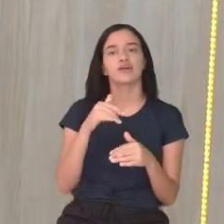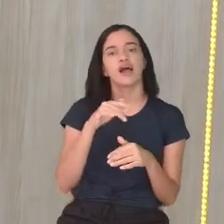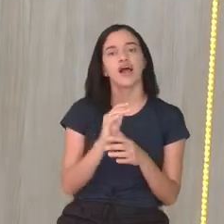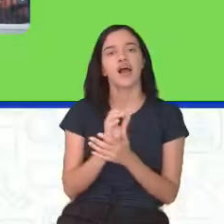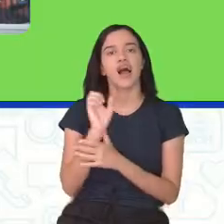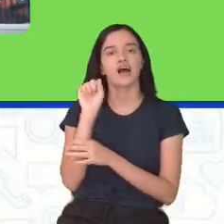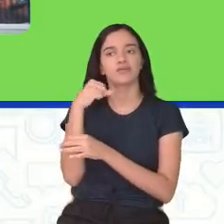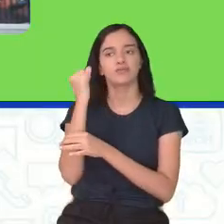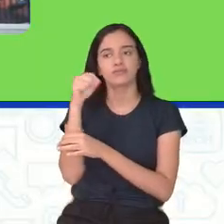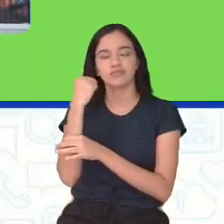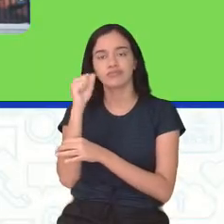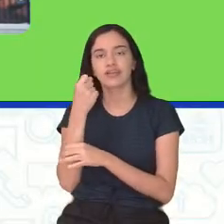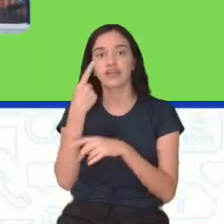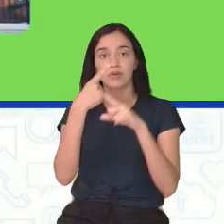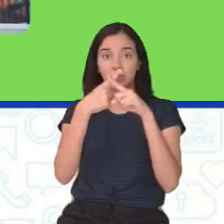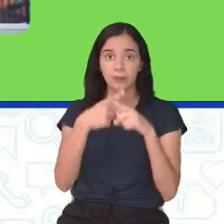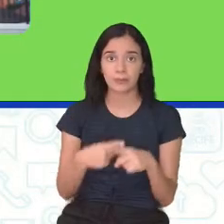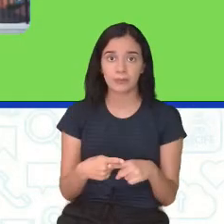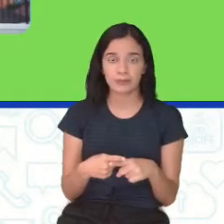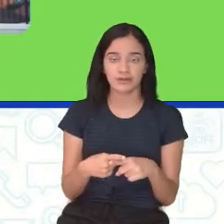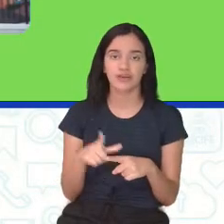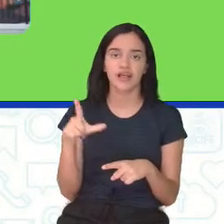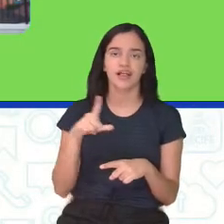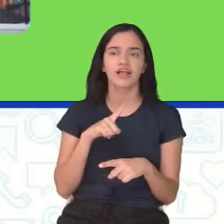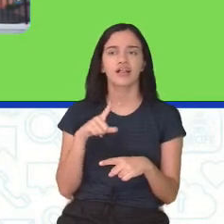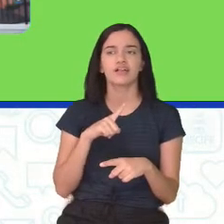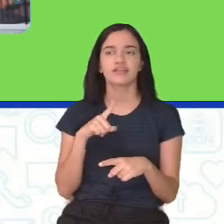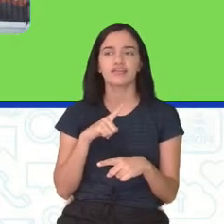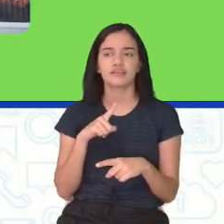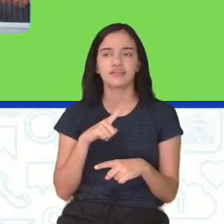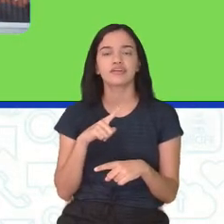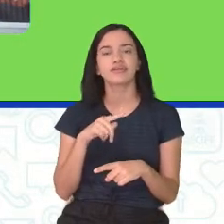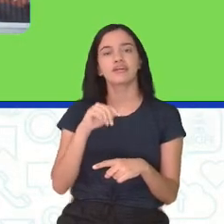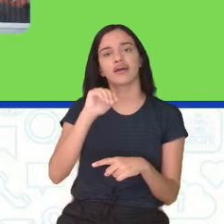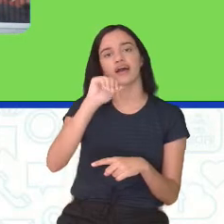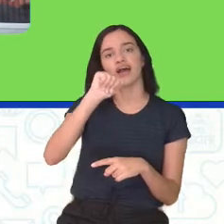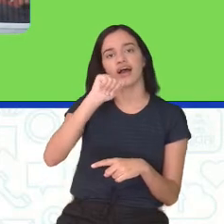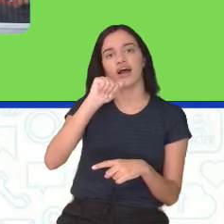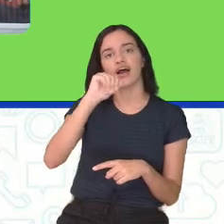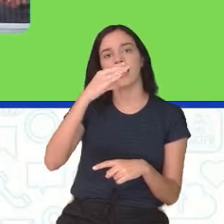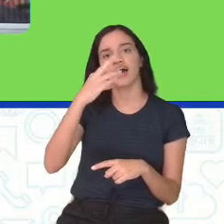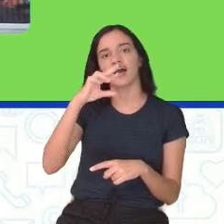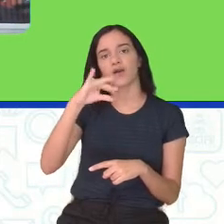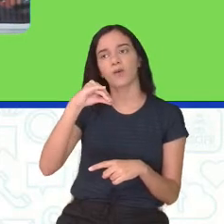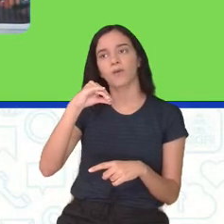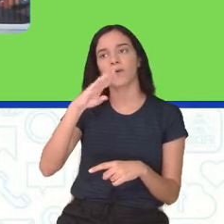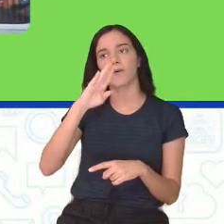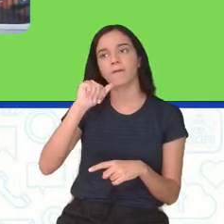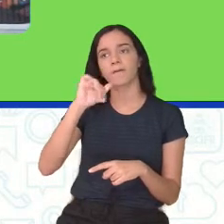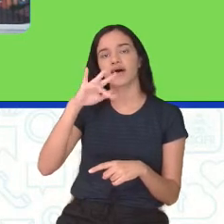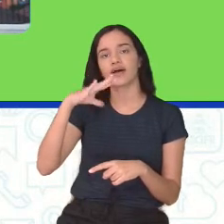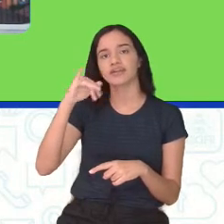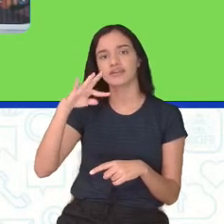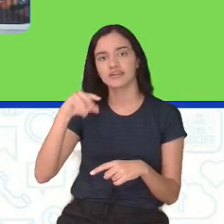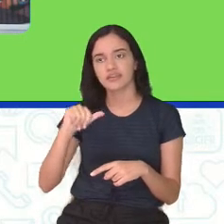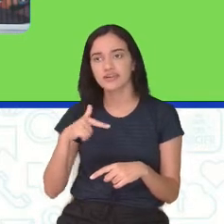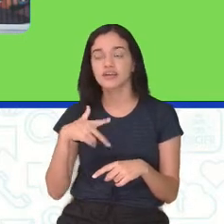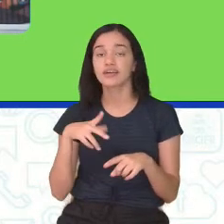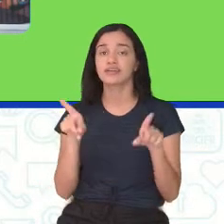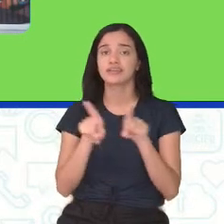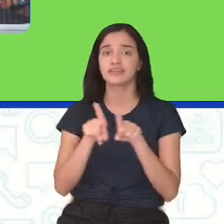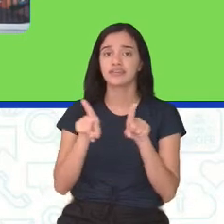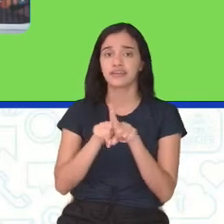ginásticas competitivas, né, a gente tem aí a ginástica acrobática, a